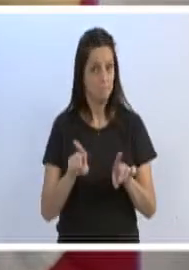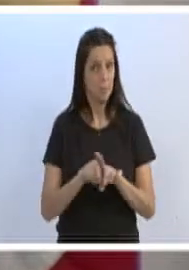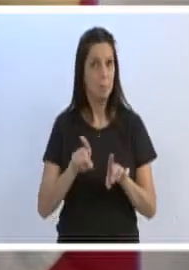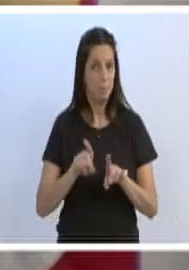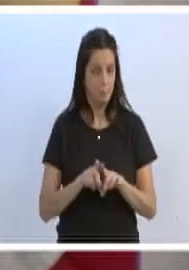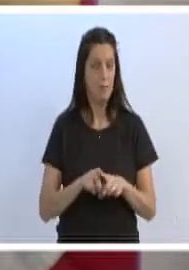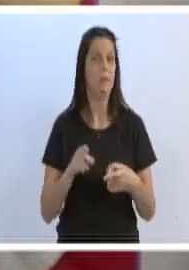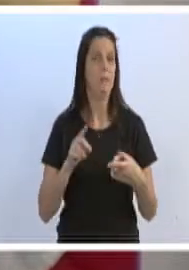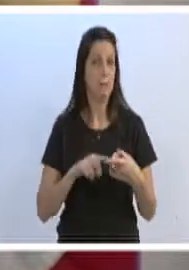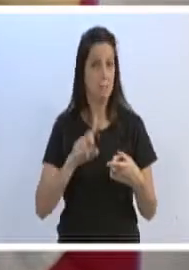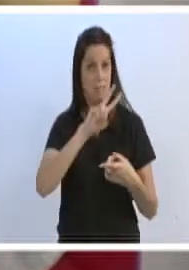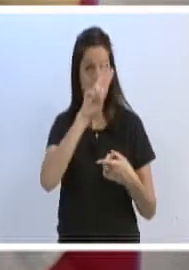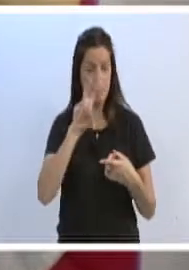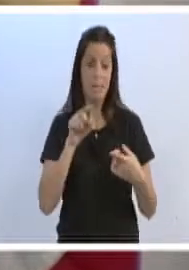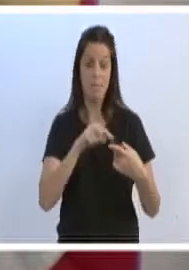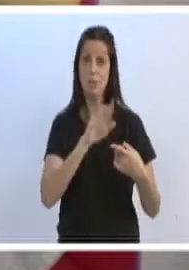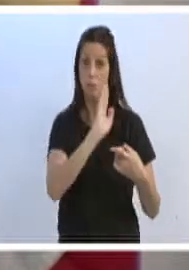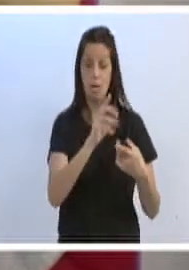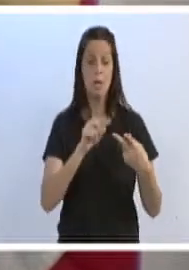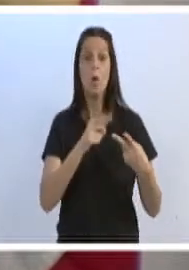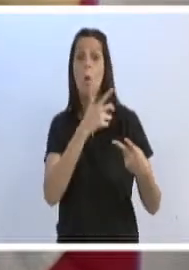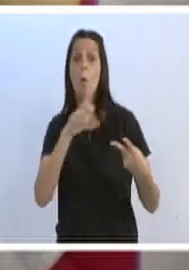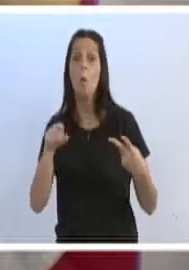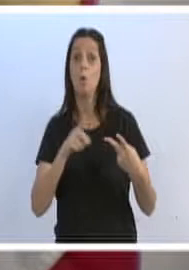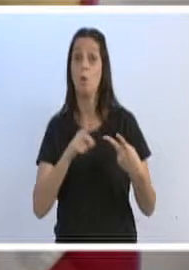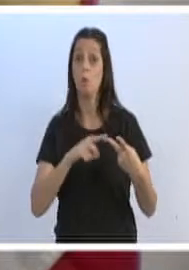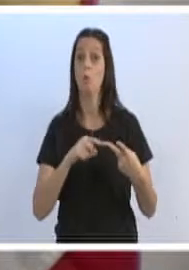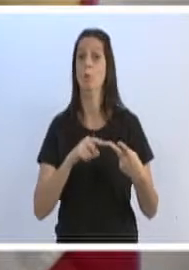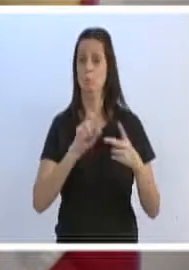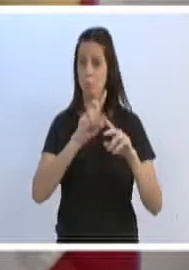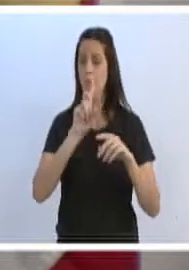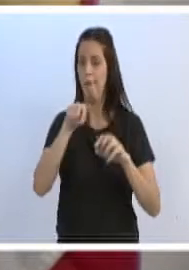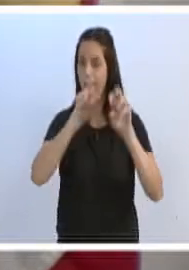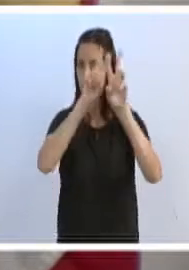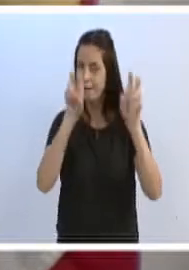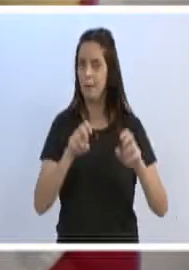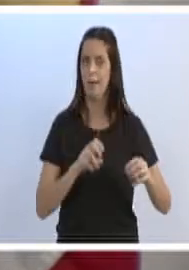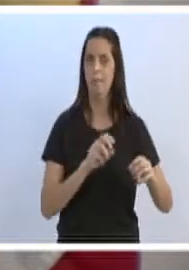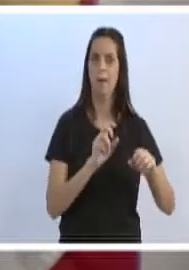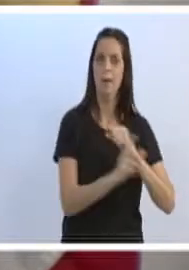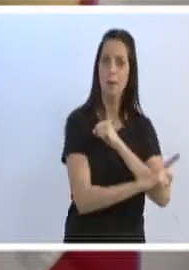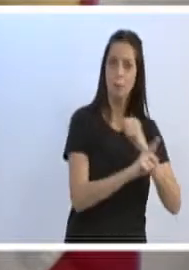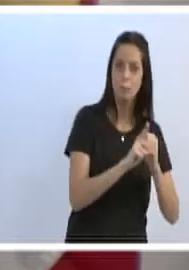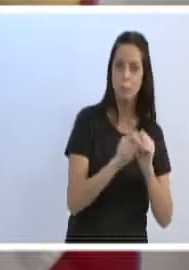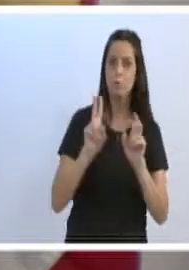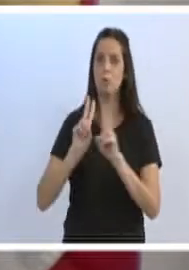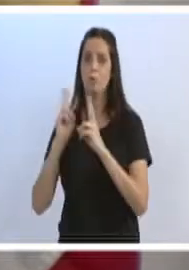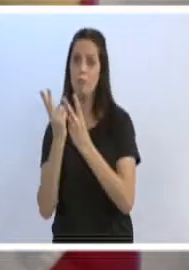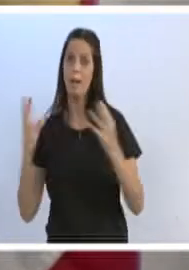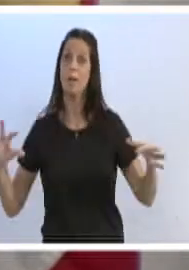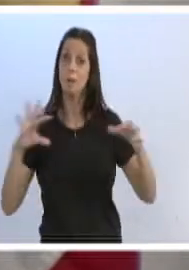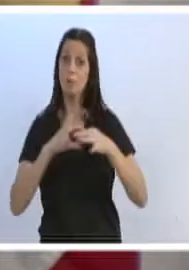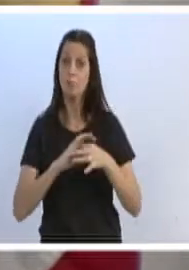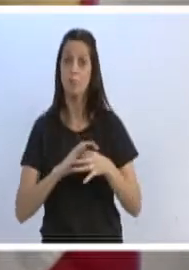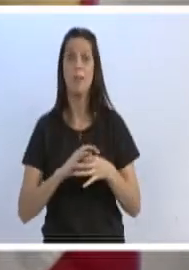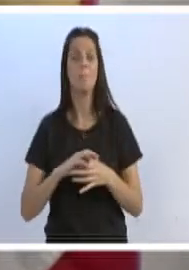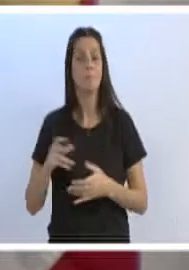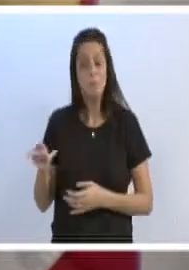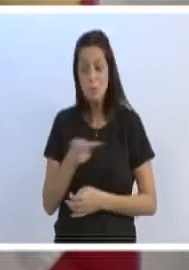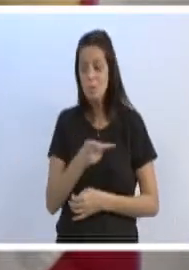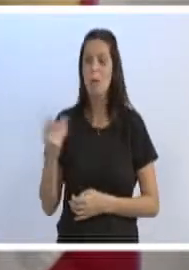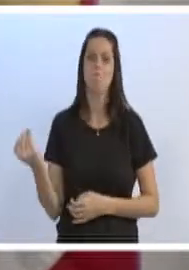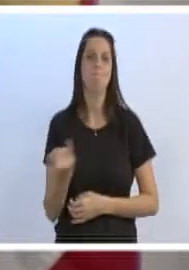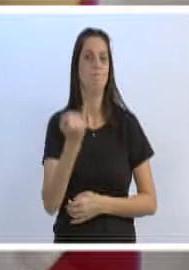da ligação velha garcia que é importante para a nossa cidade por grande garcia para grande velha e não